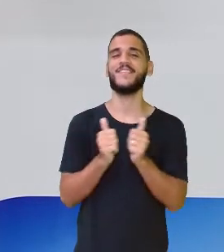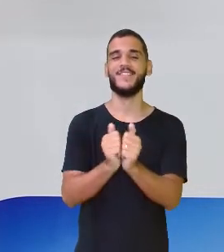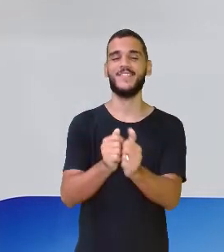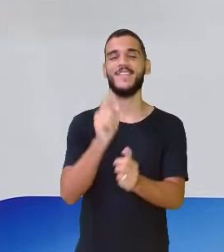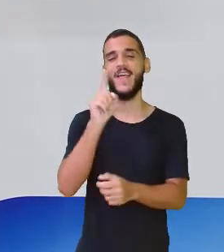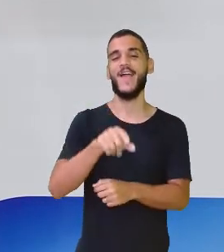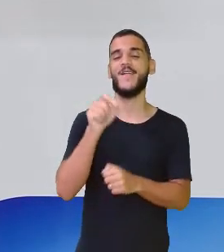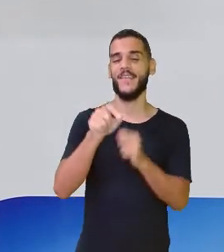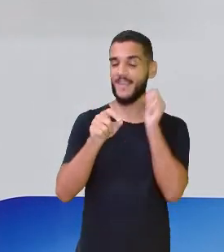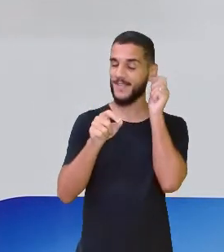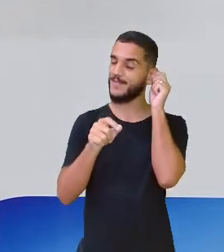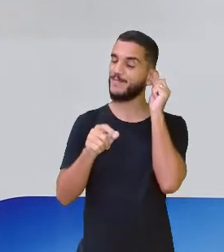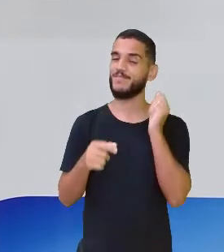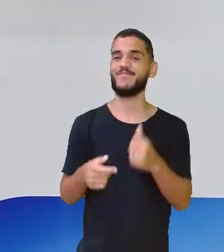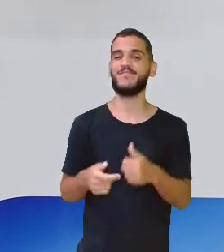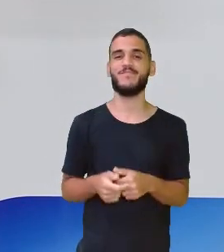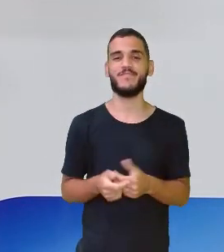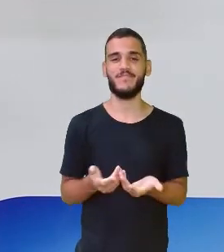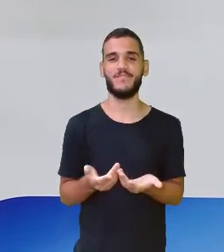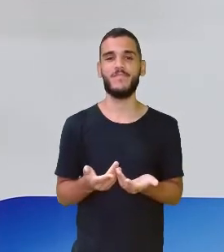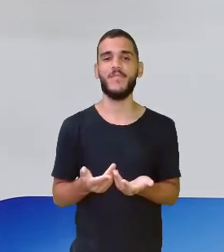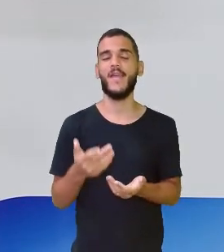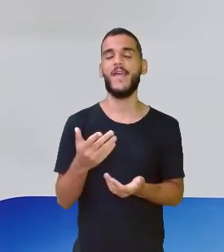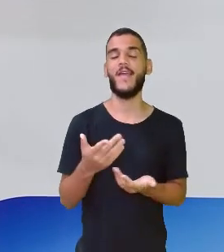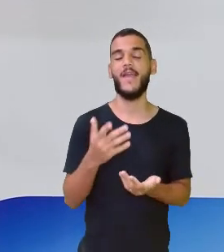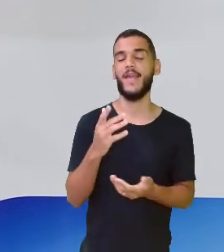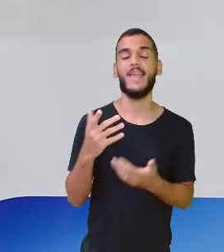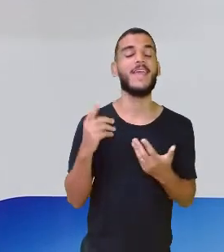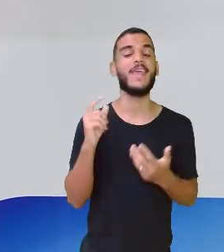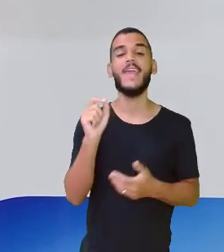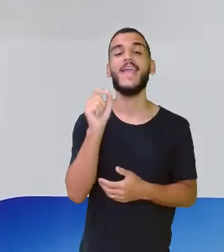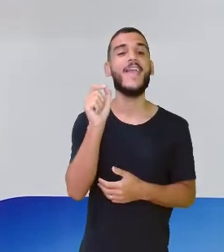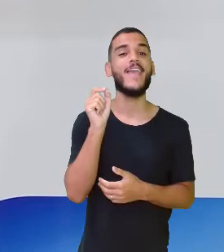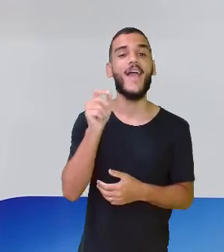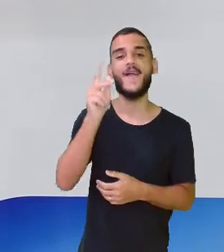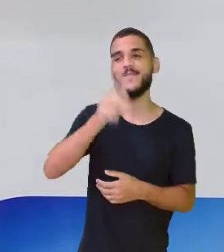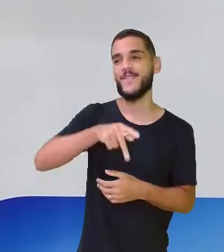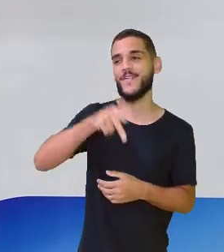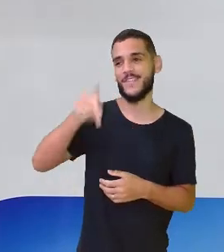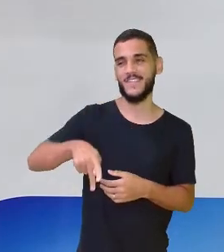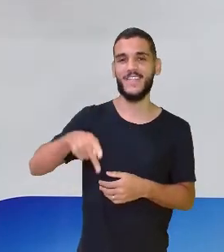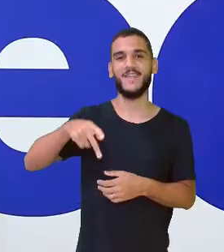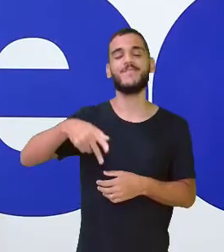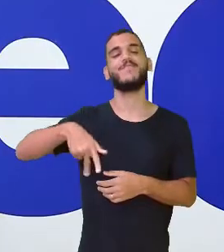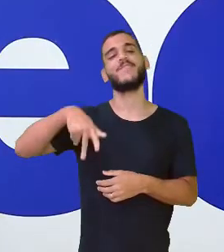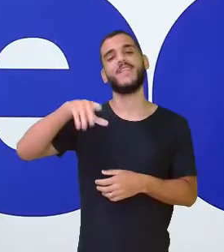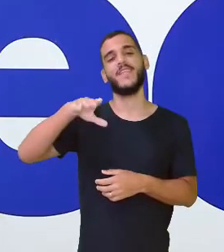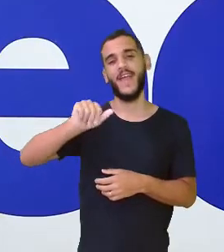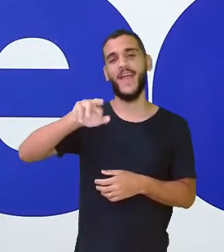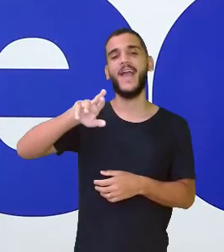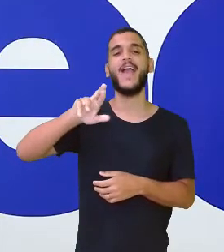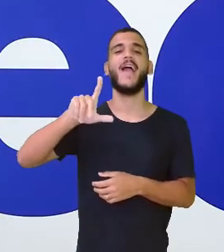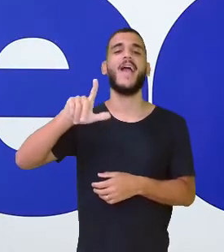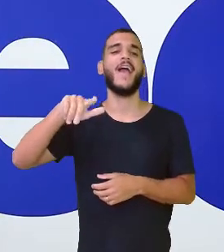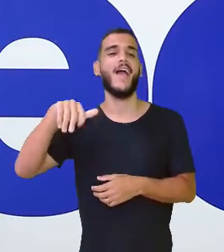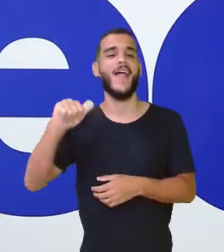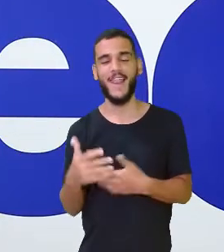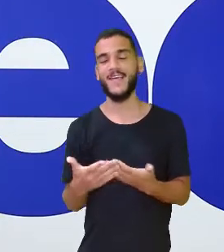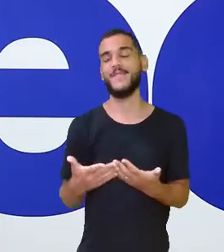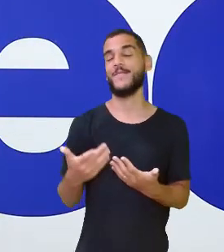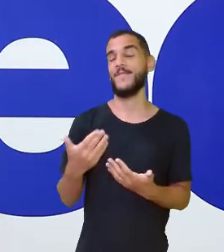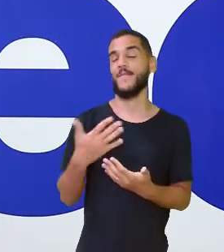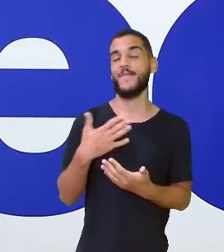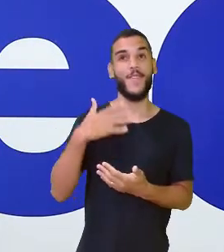Ela, toda poderosa, sapiensíssima, professora Carla. E aí, Meu Deus, Carlinha? que